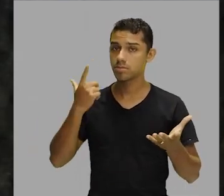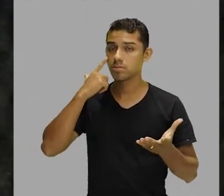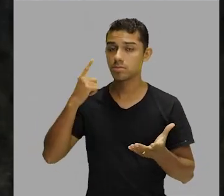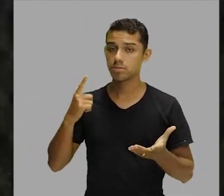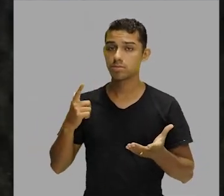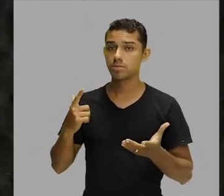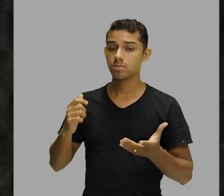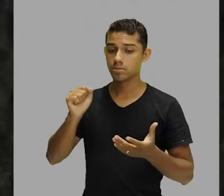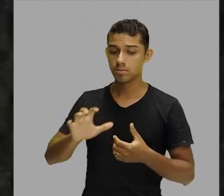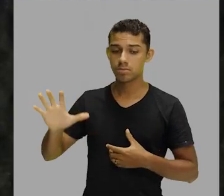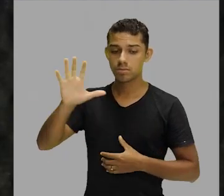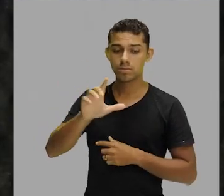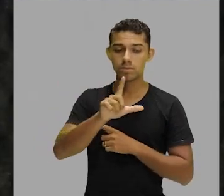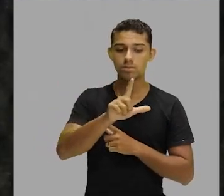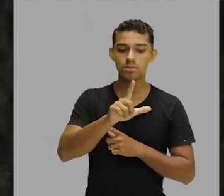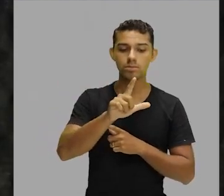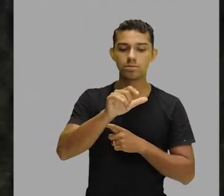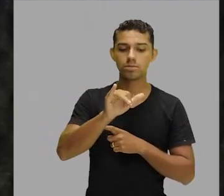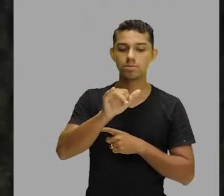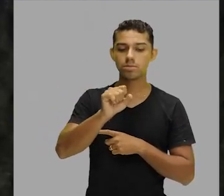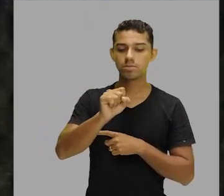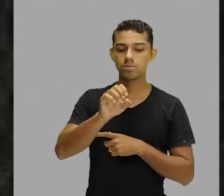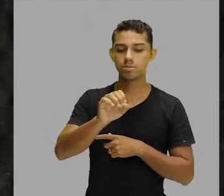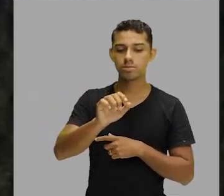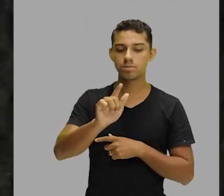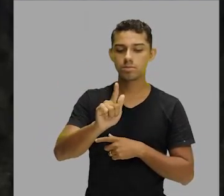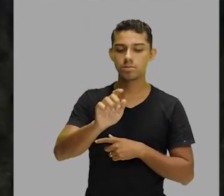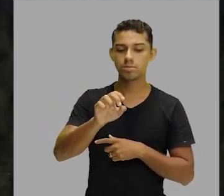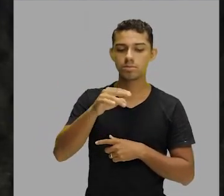ciclo lisogênico são células